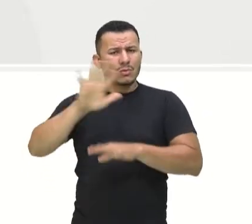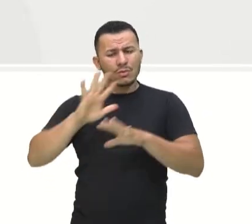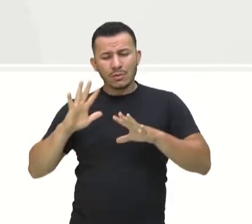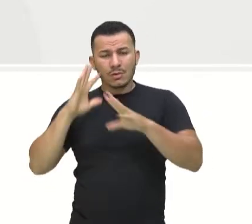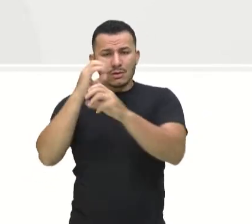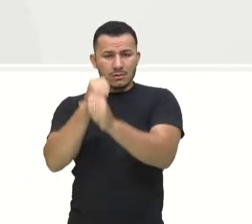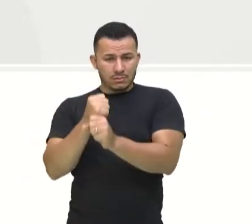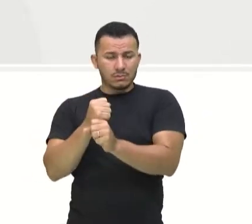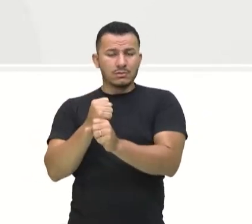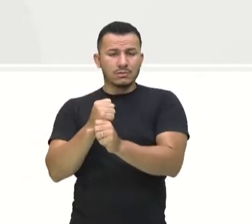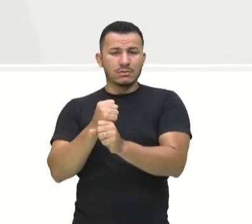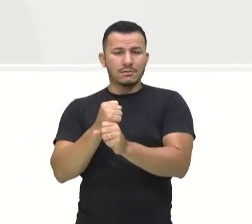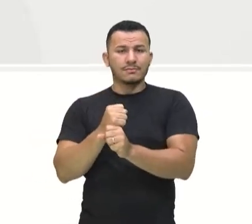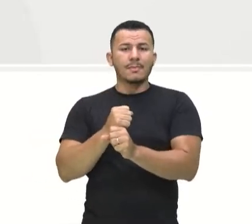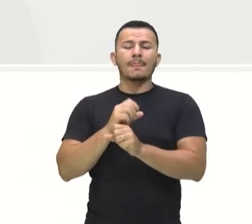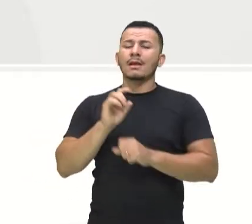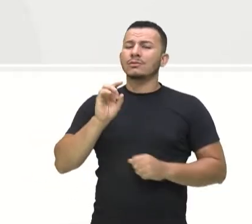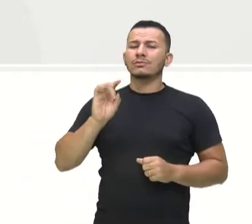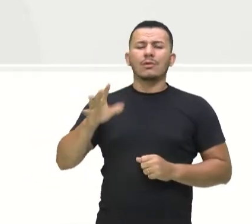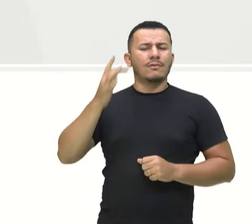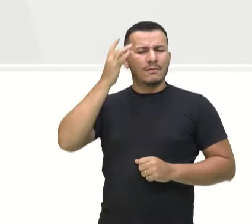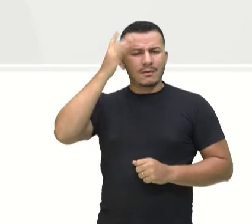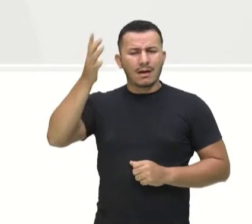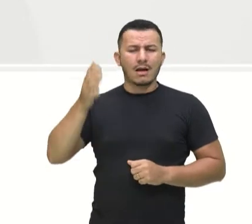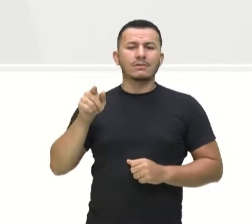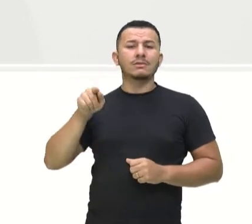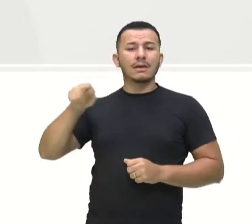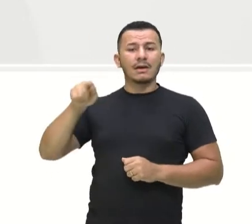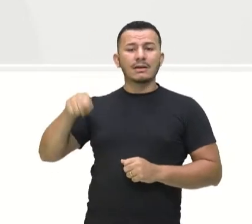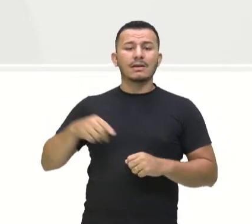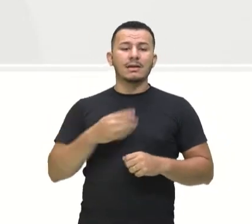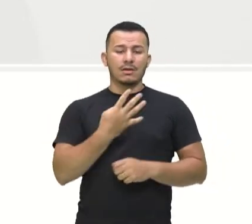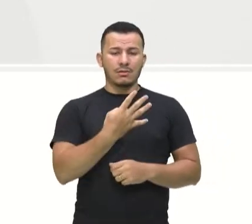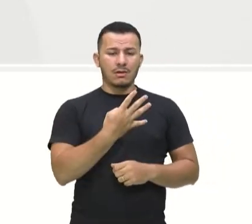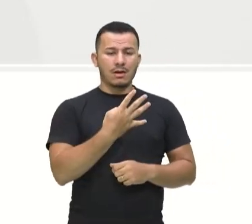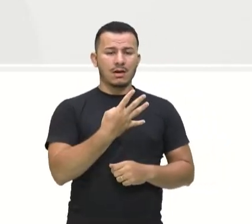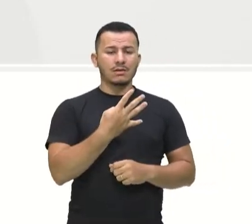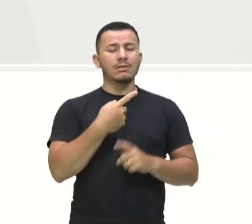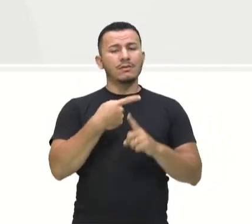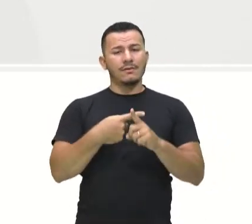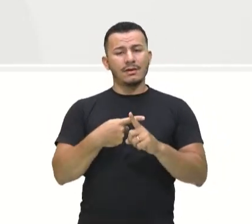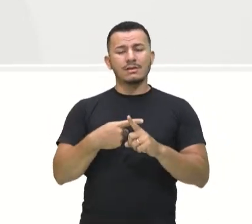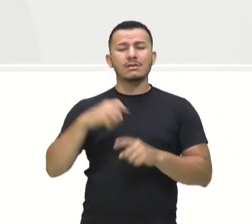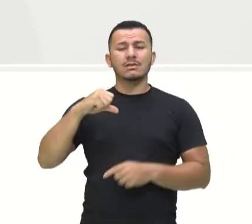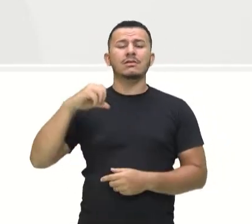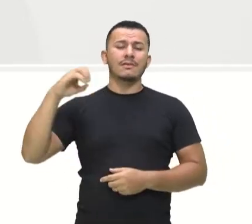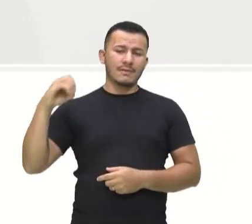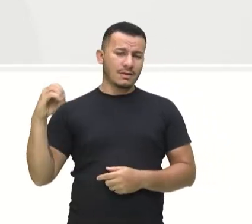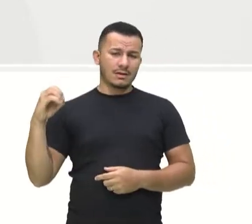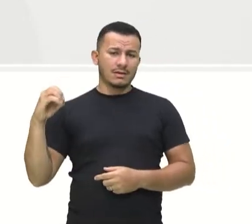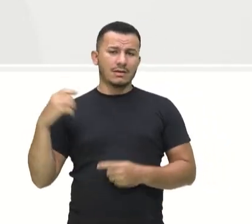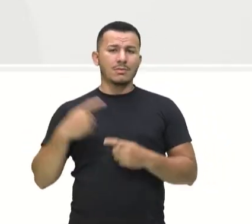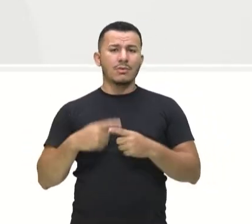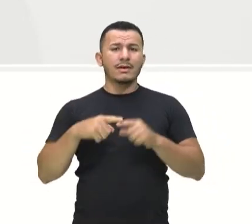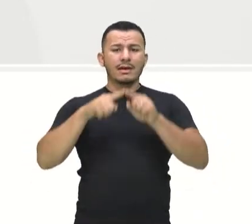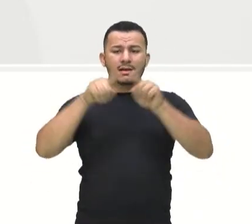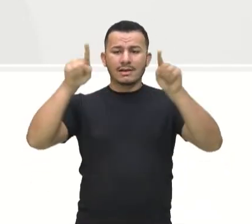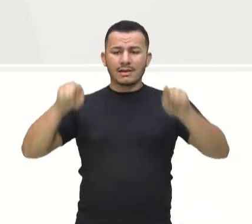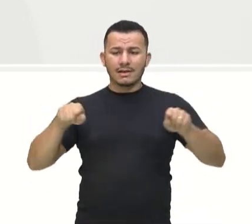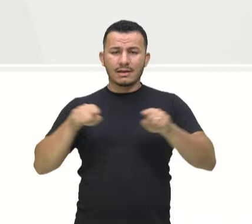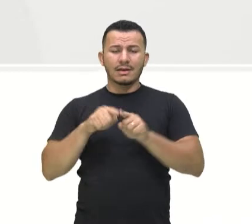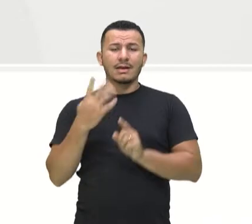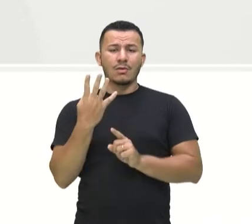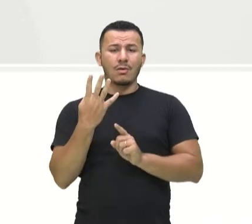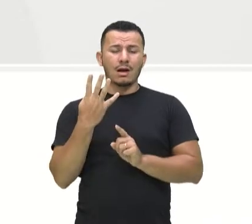do nosso polígono, era só a gente fazer, então, 4 vezes 90. Concorda comigo? Se tem